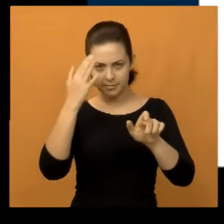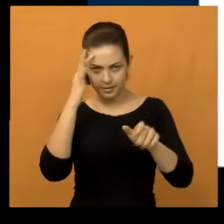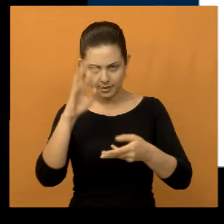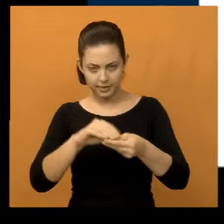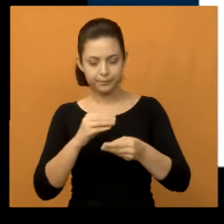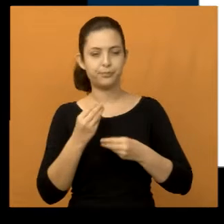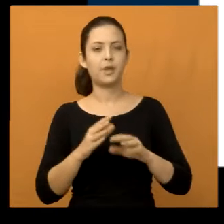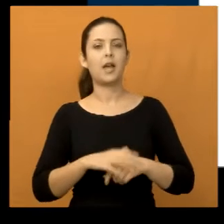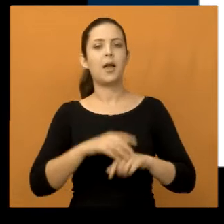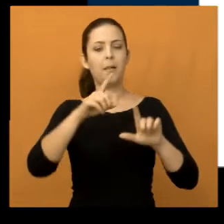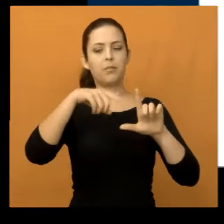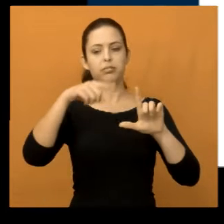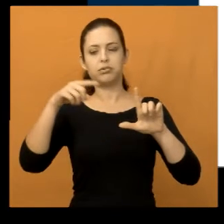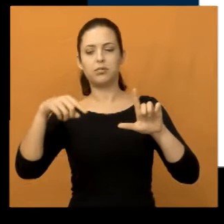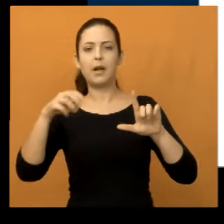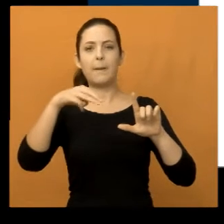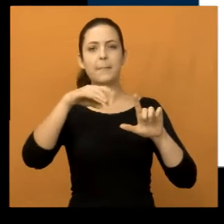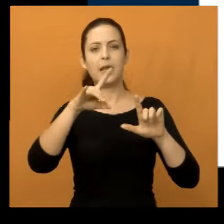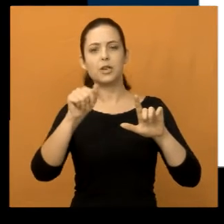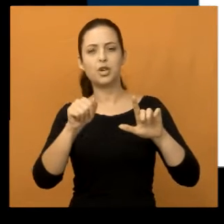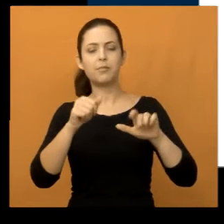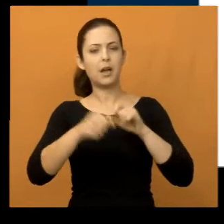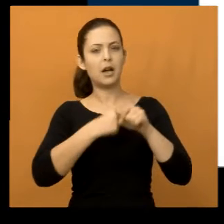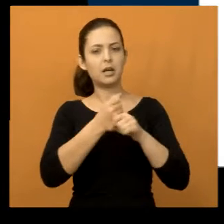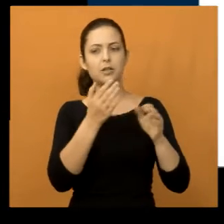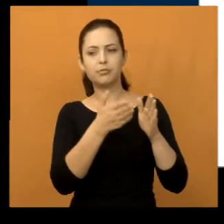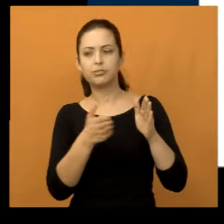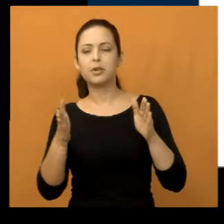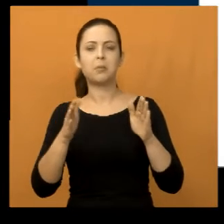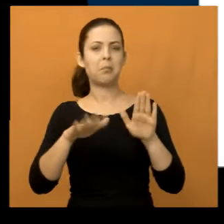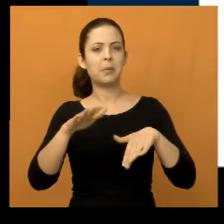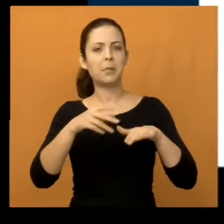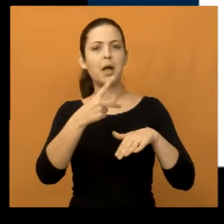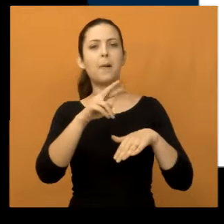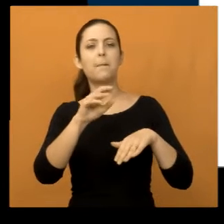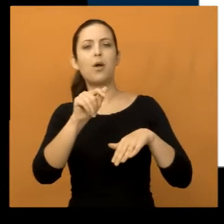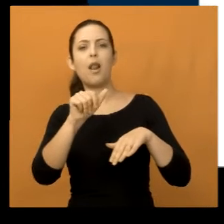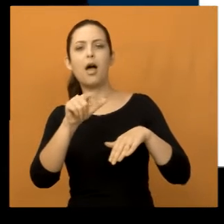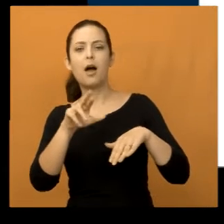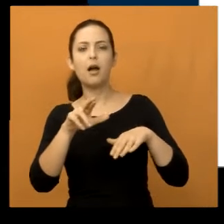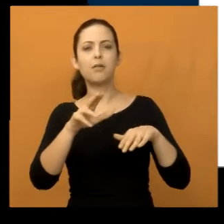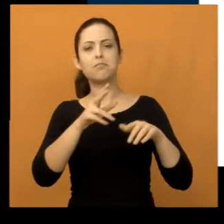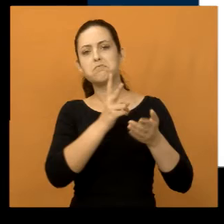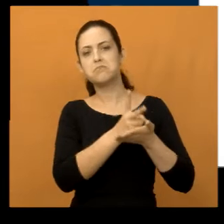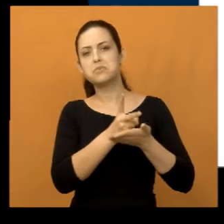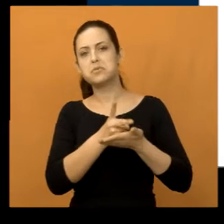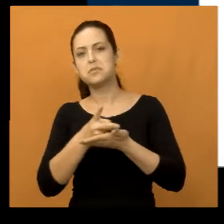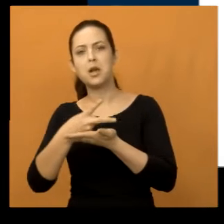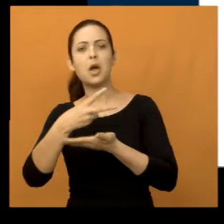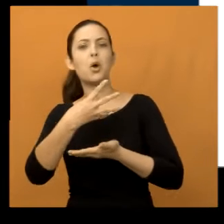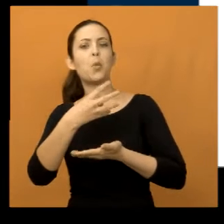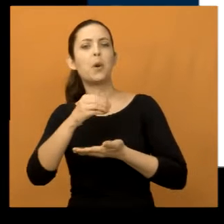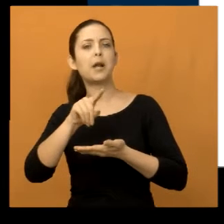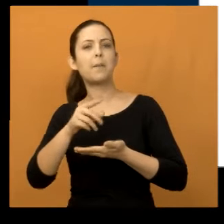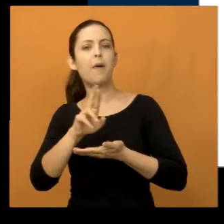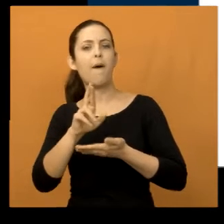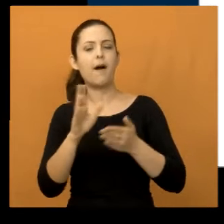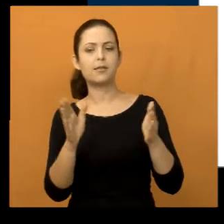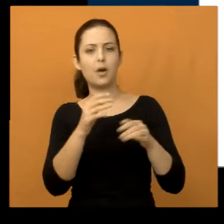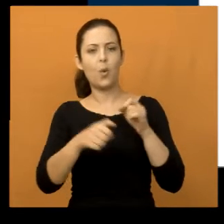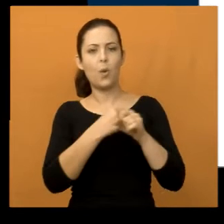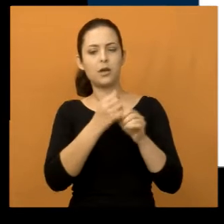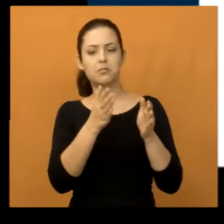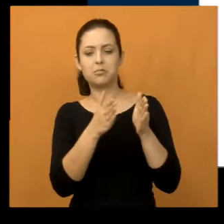a média anual de gasto com limpeza e capina de terrenos, Abner, na Prolar, era de cerca de R$40 mil por ano, e,